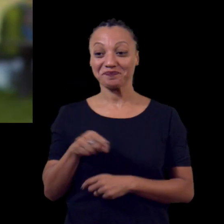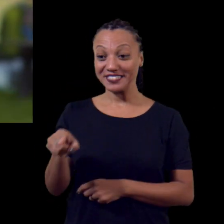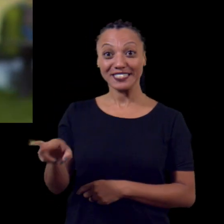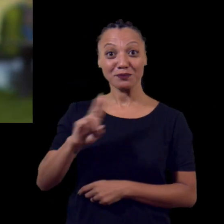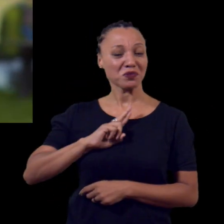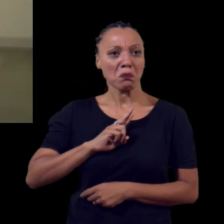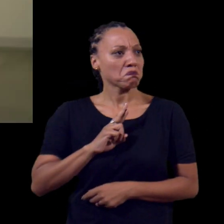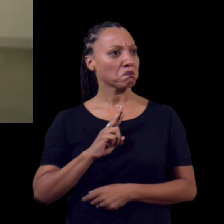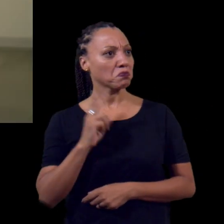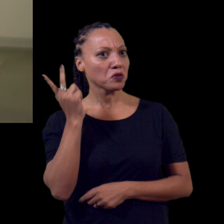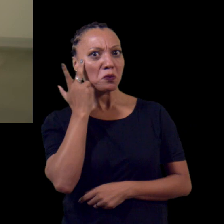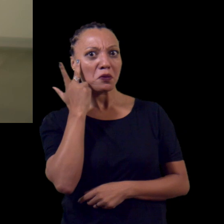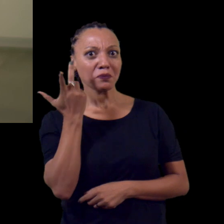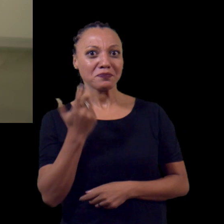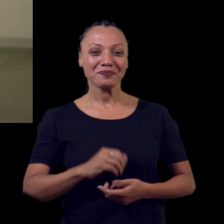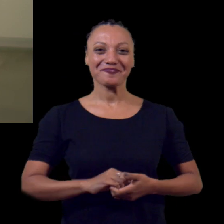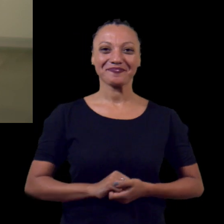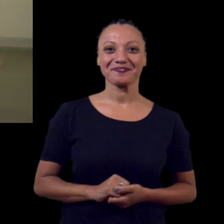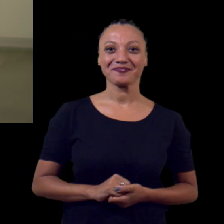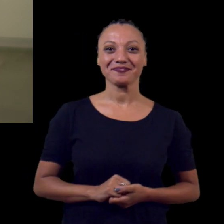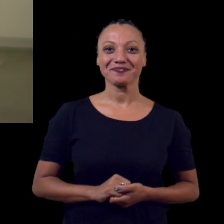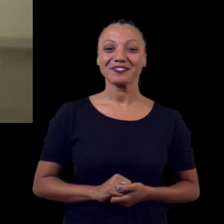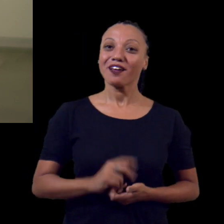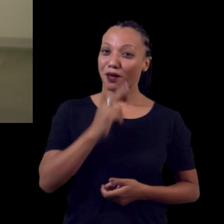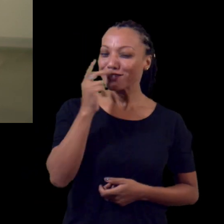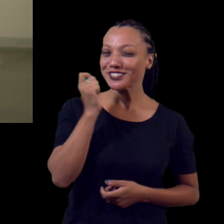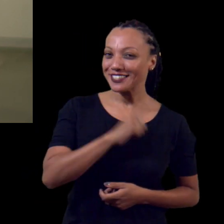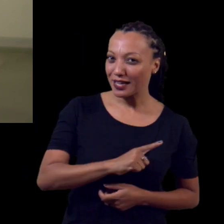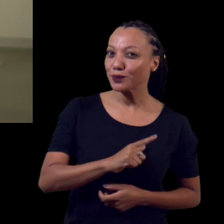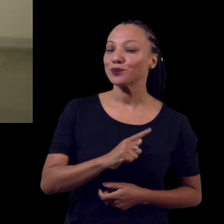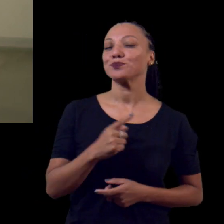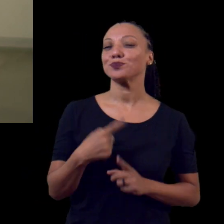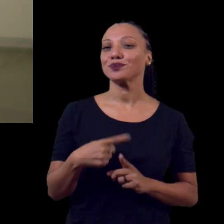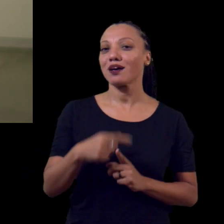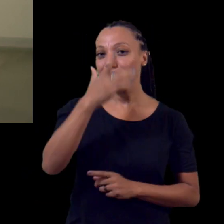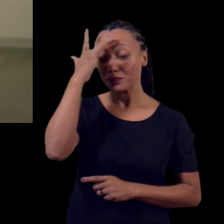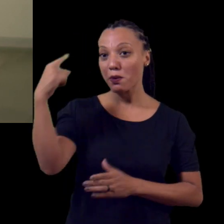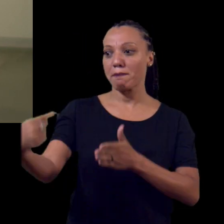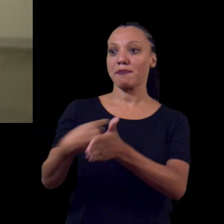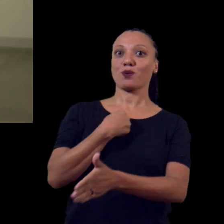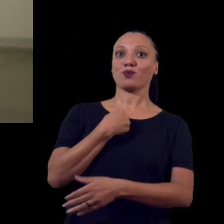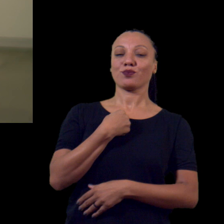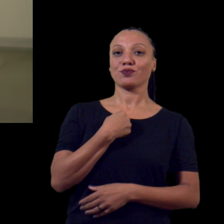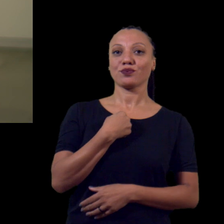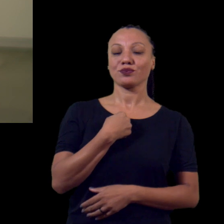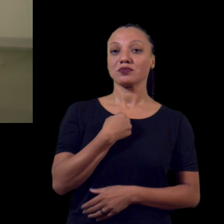foi normal. Mas eu acho engraçado, curioso que às vezes me perguntam,